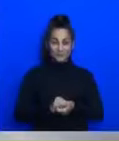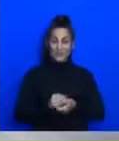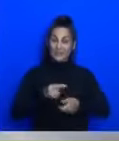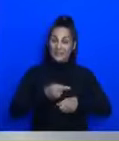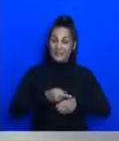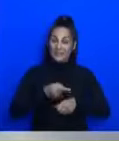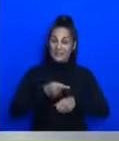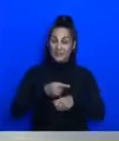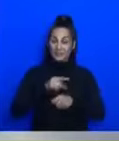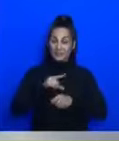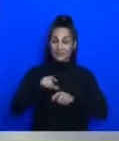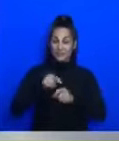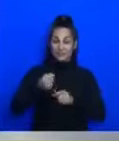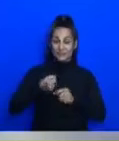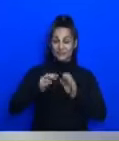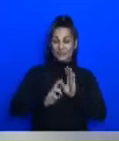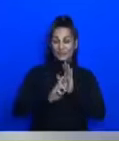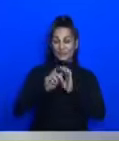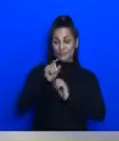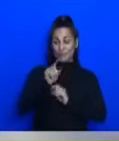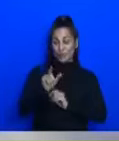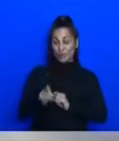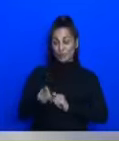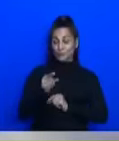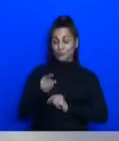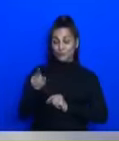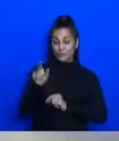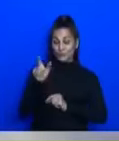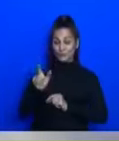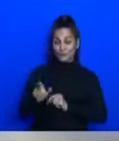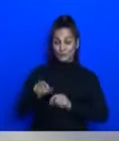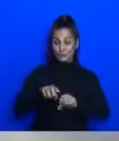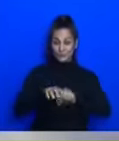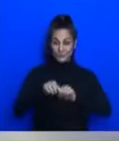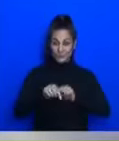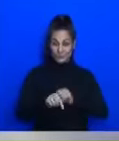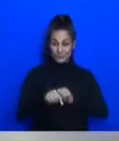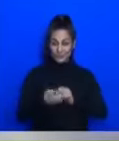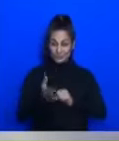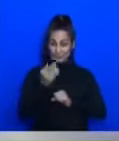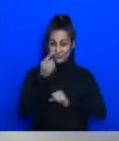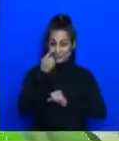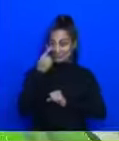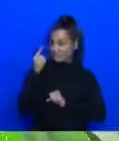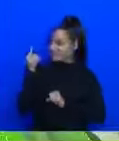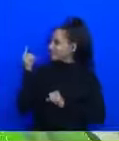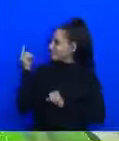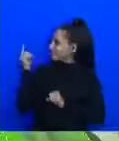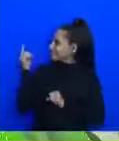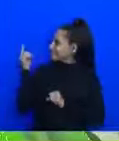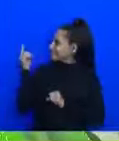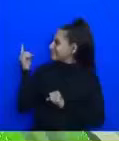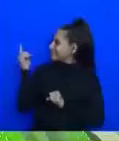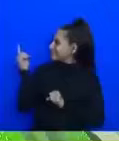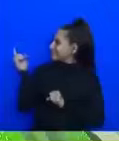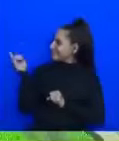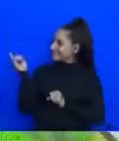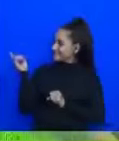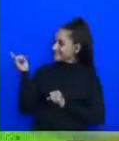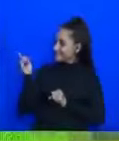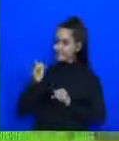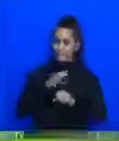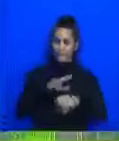E agora sortearemos o número correspondente à última coluna do Super 7. Bola posicionada,